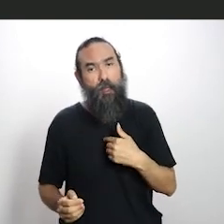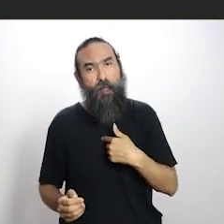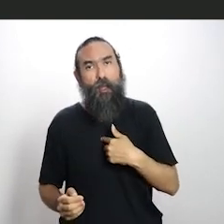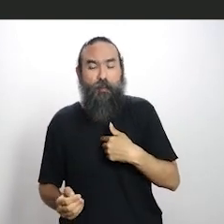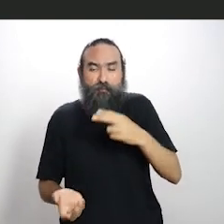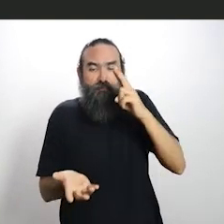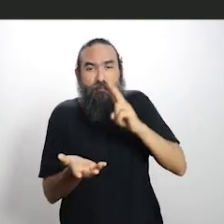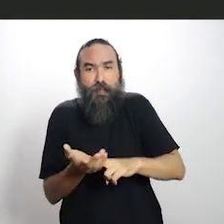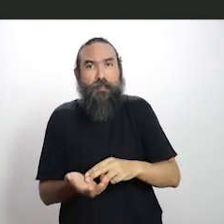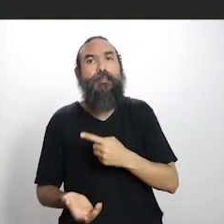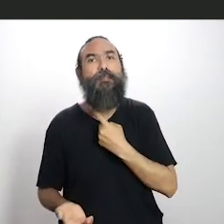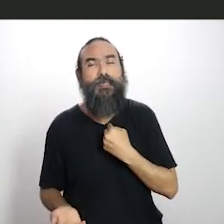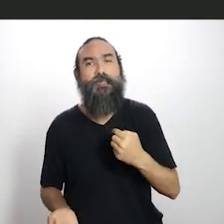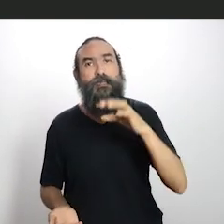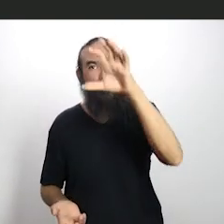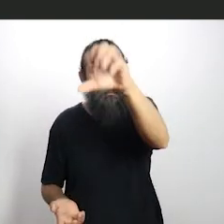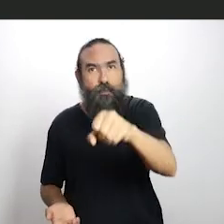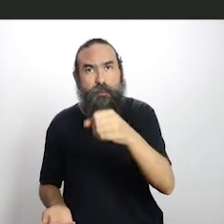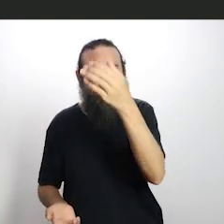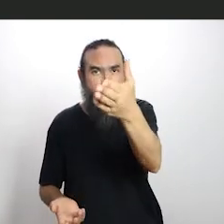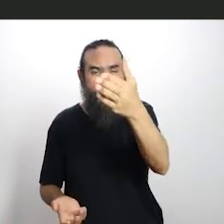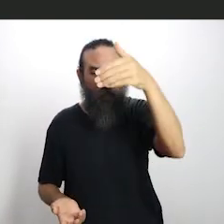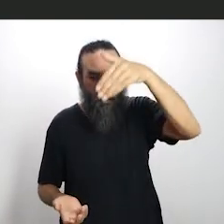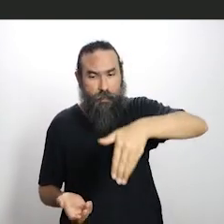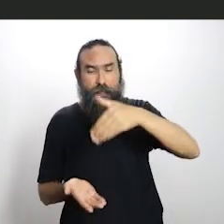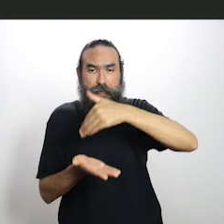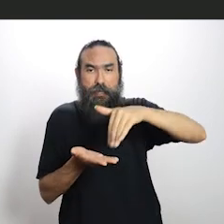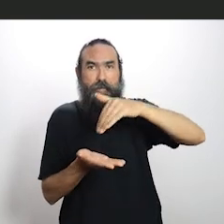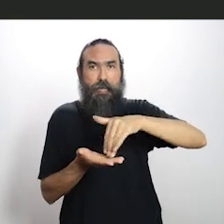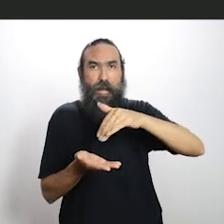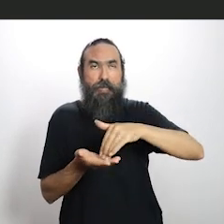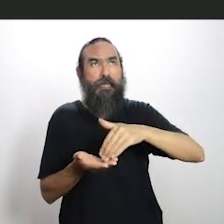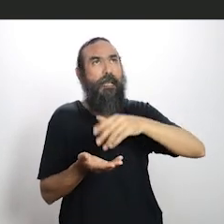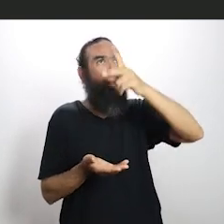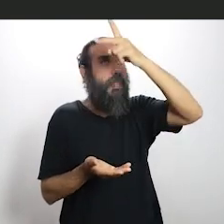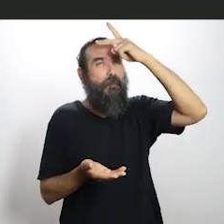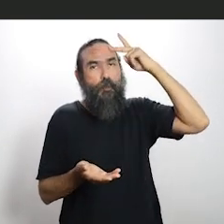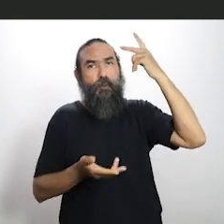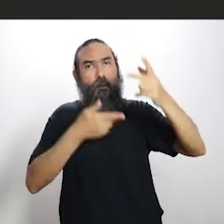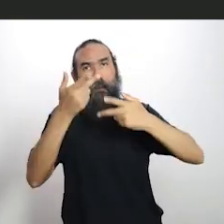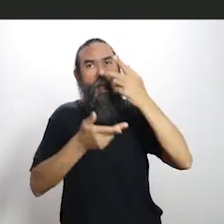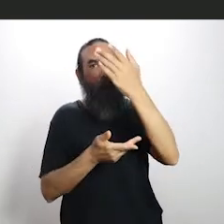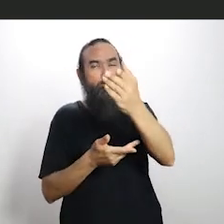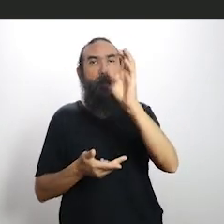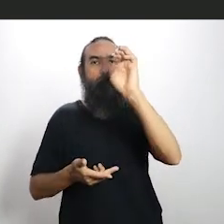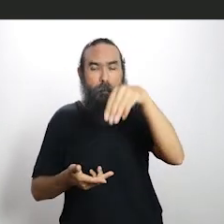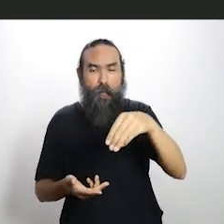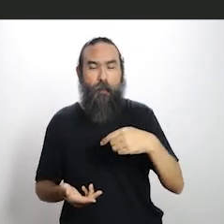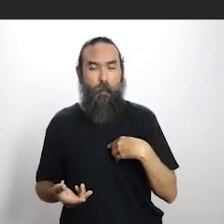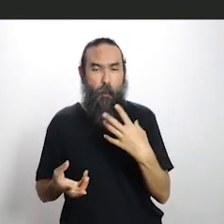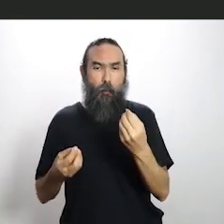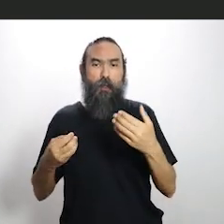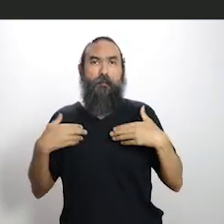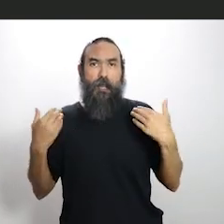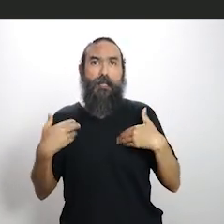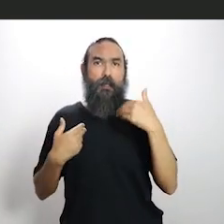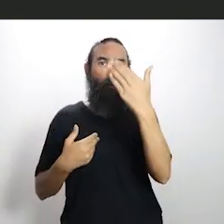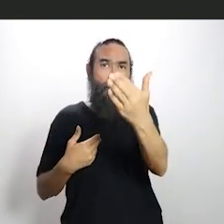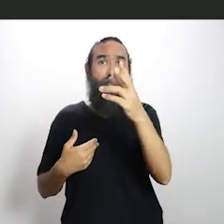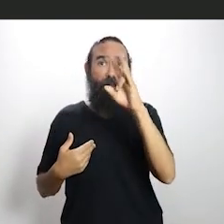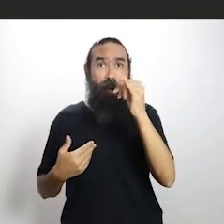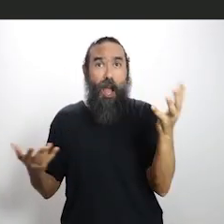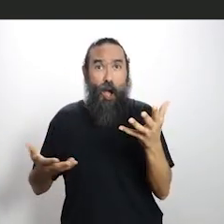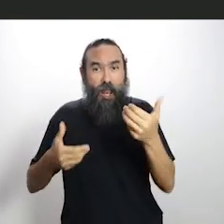disposição para que a gente possa dar continuidade àqueles projetos que a gente conversou lá no âmbito da economia criativa